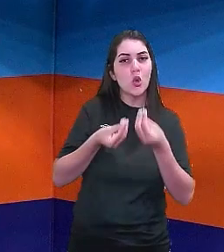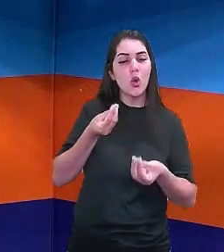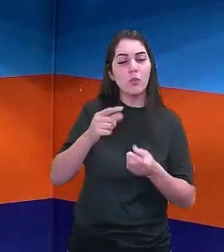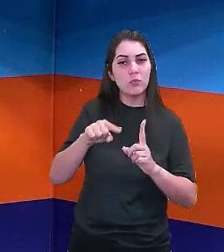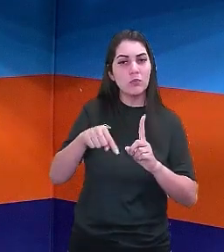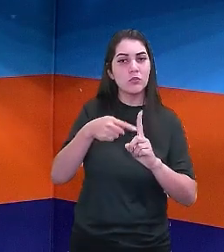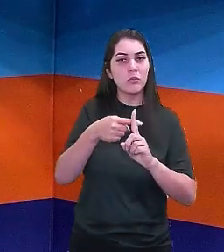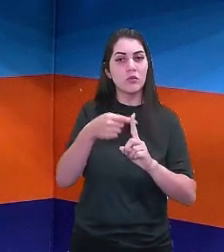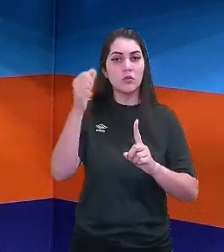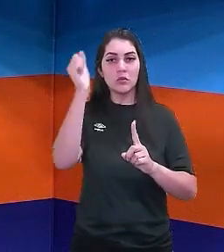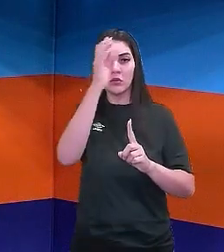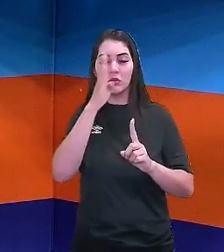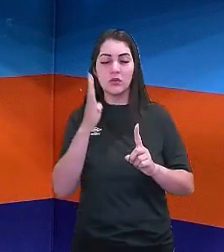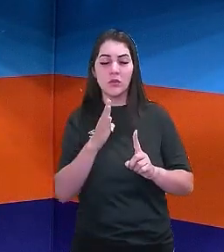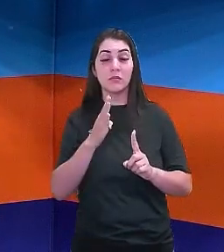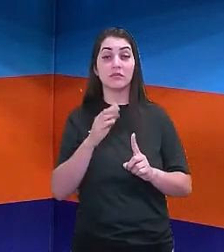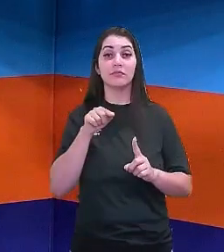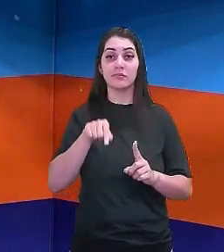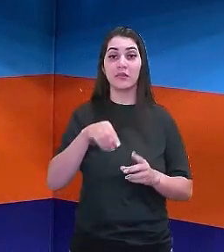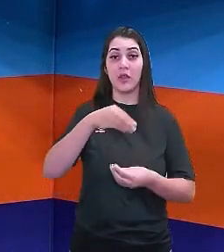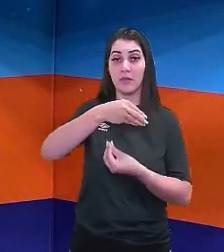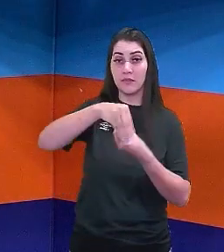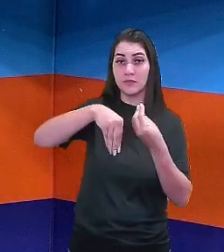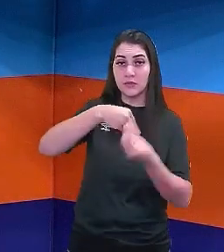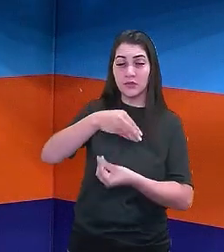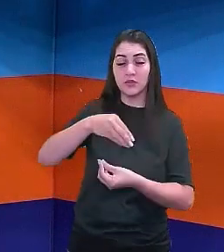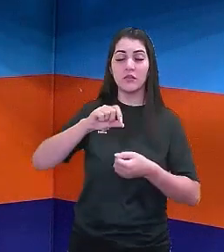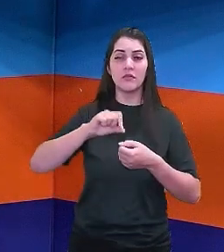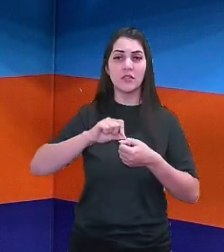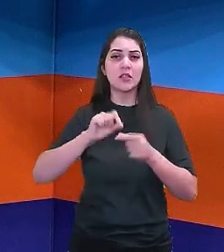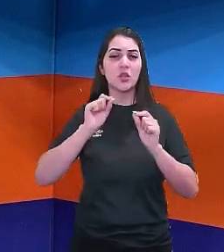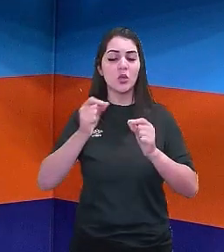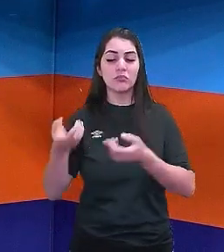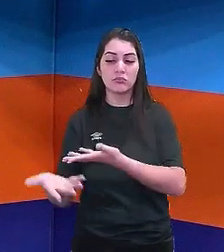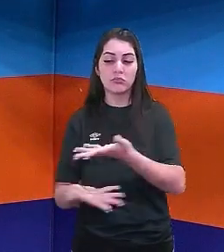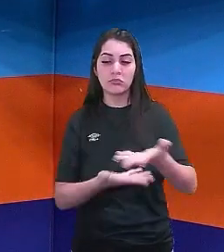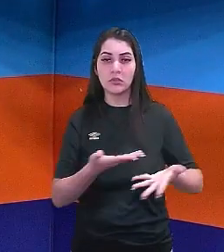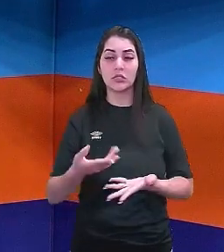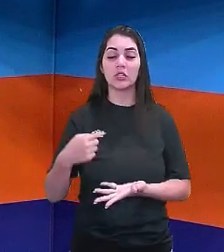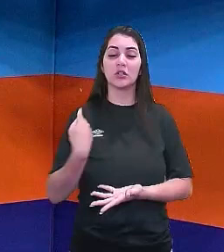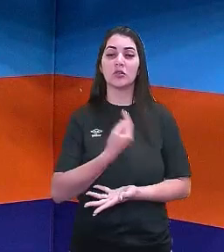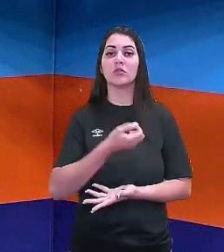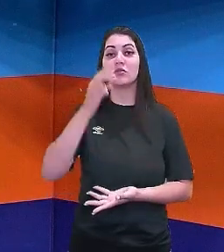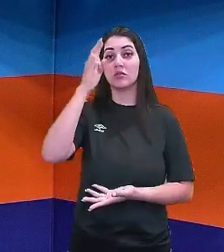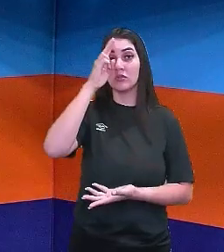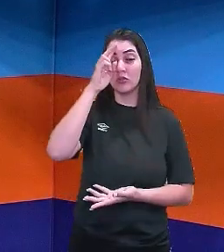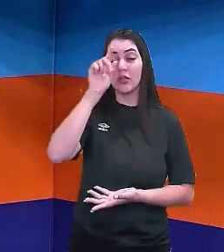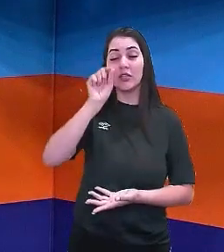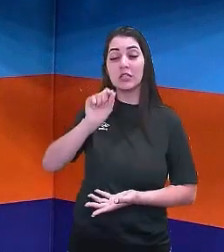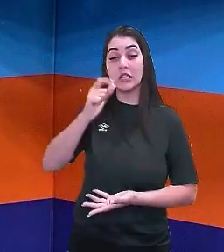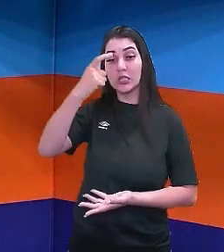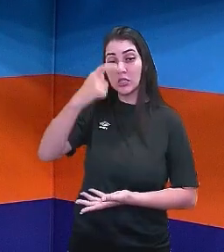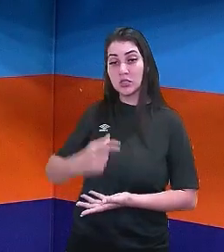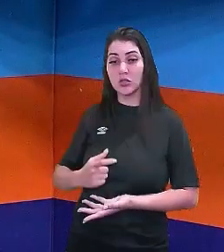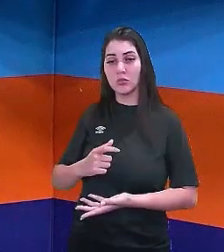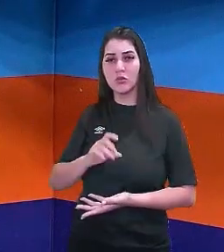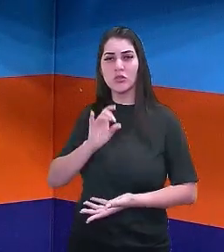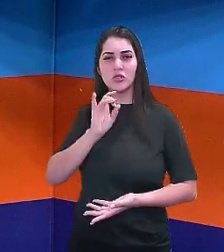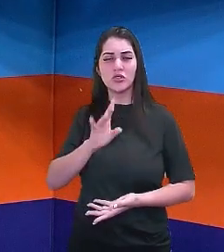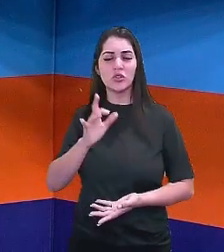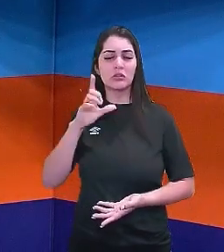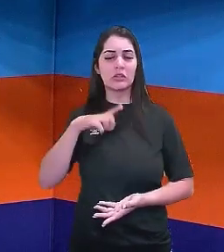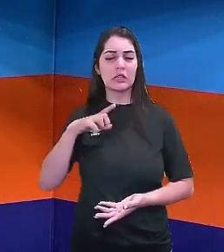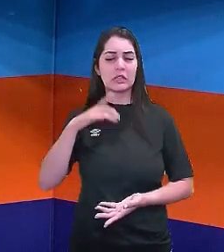Brasil, que a miscigenação, fazia parte da nossa história de quem somos. Até então, só considerava as três